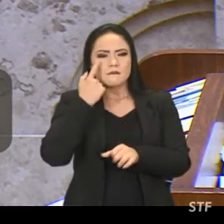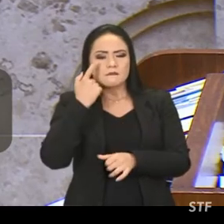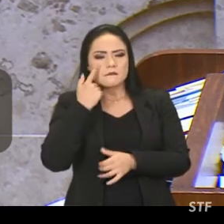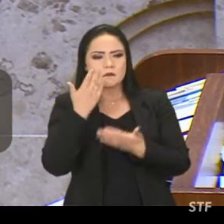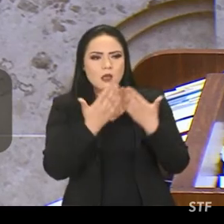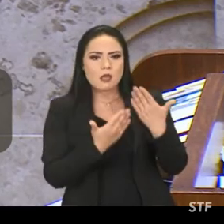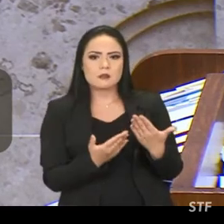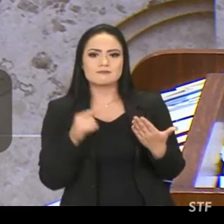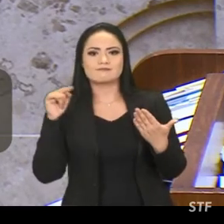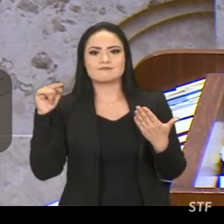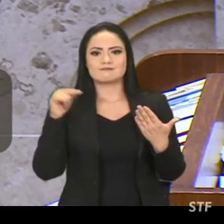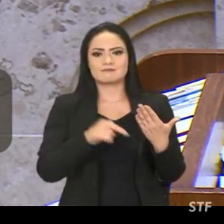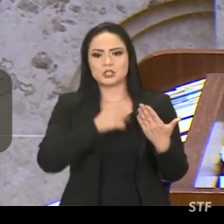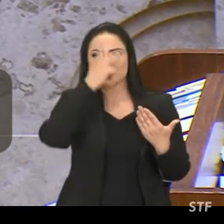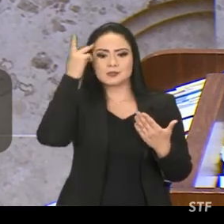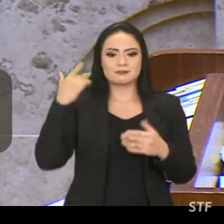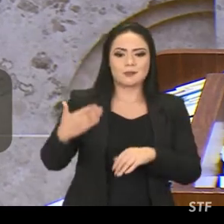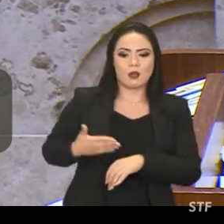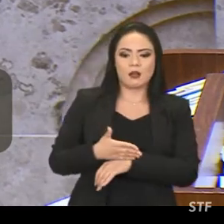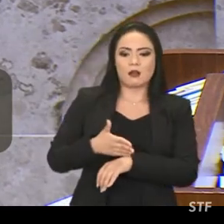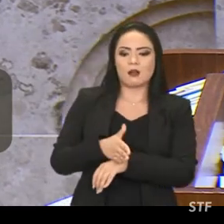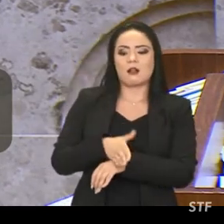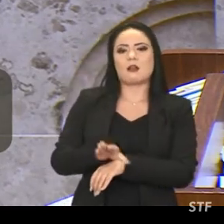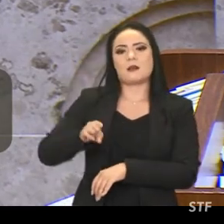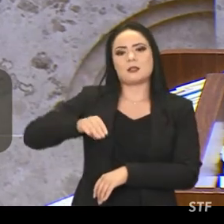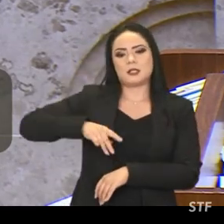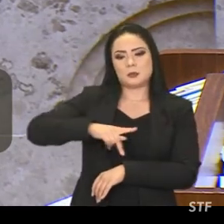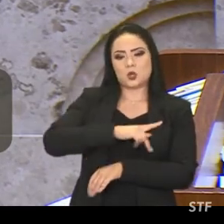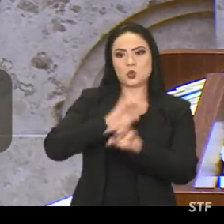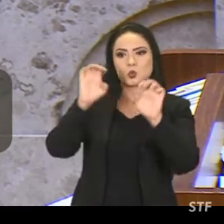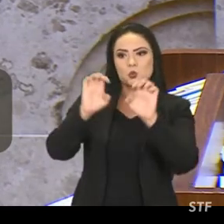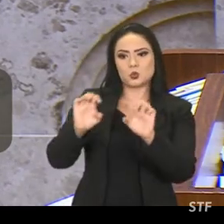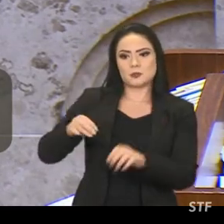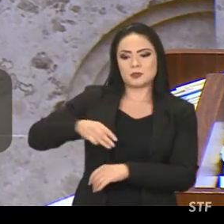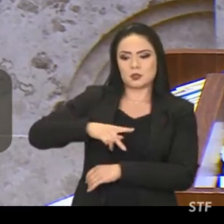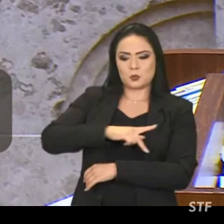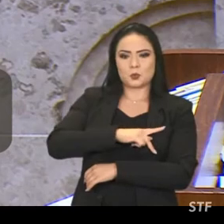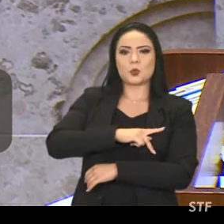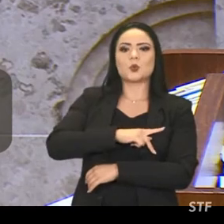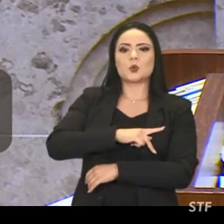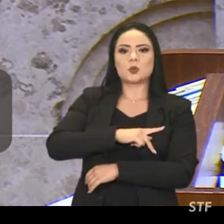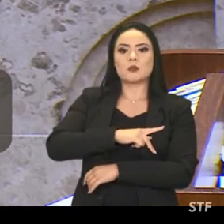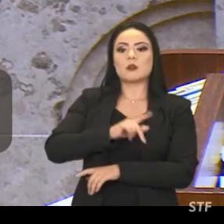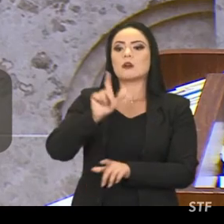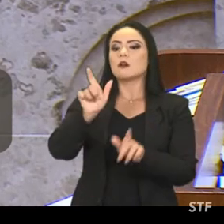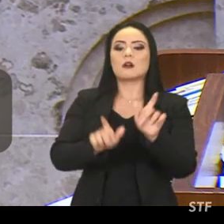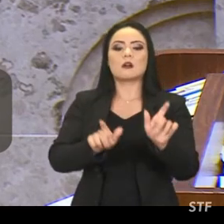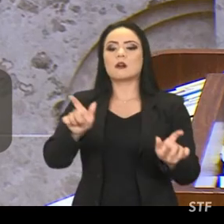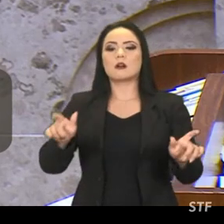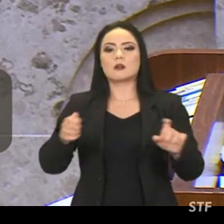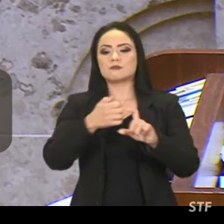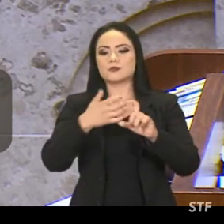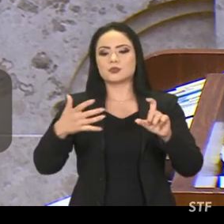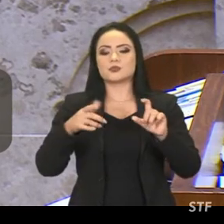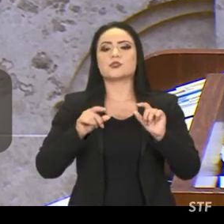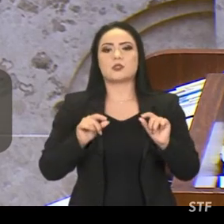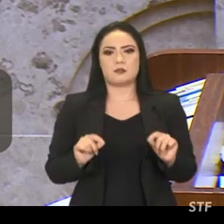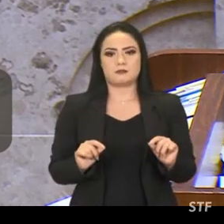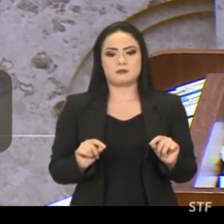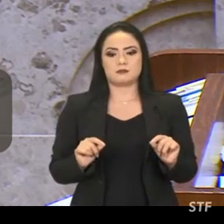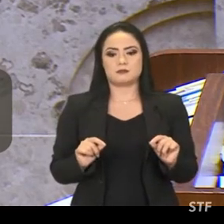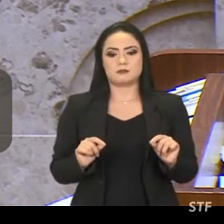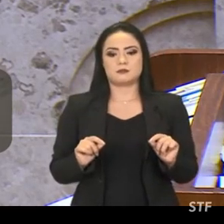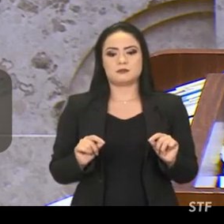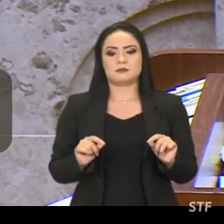a esses integrantes do Ministério Público, a estrutura do Ministério Público, os elementos de